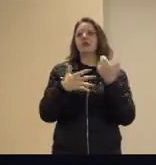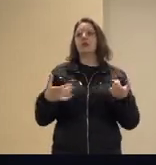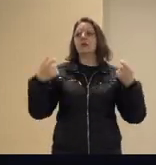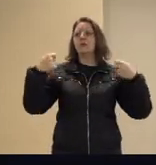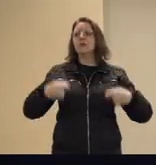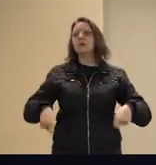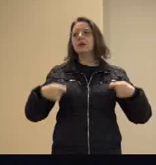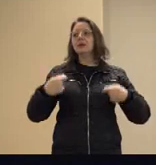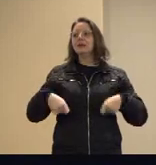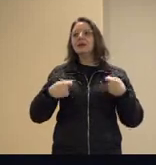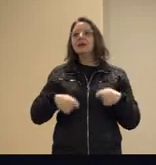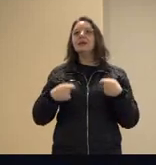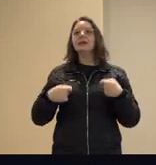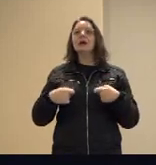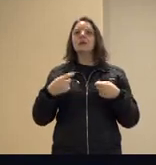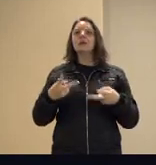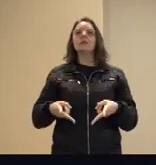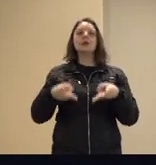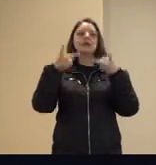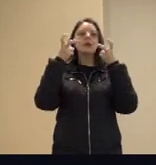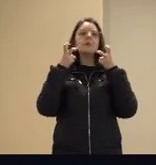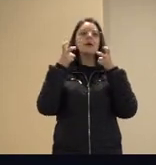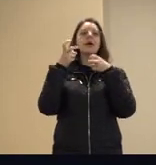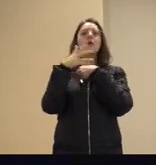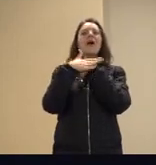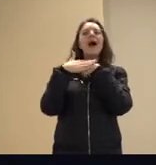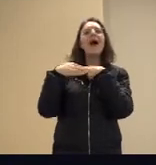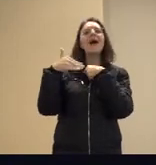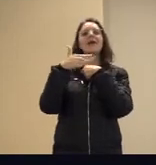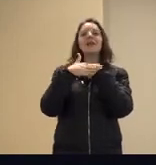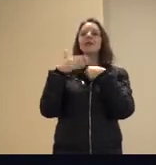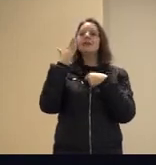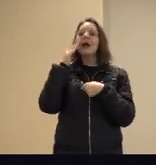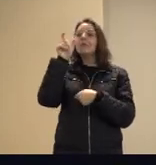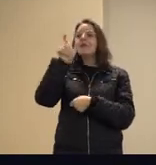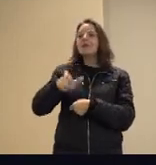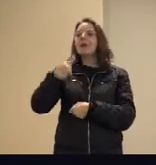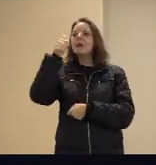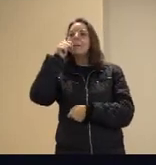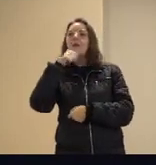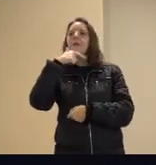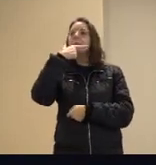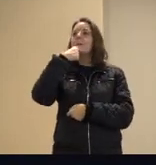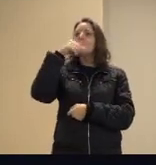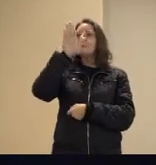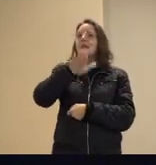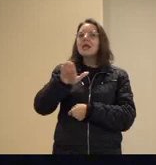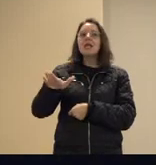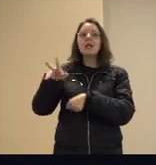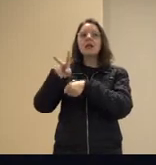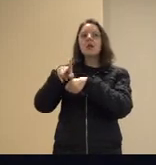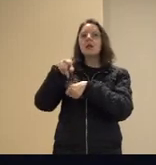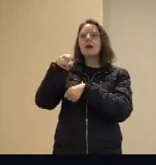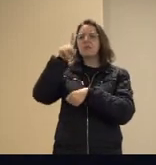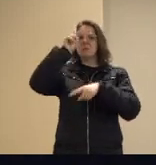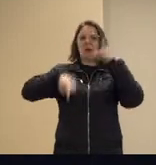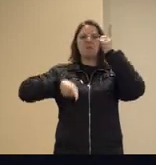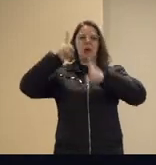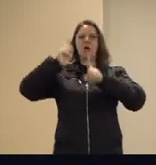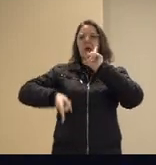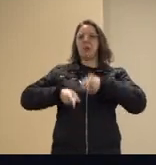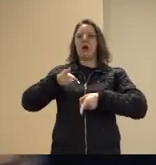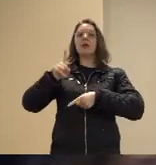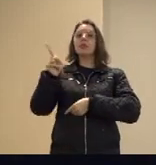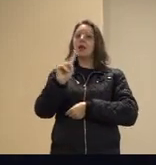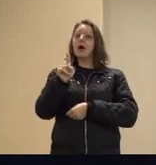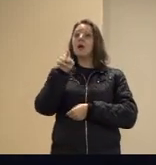precisamos olhar com ternura, olhar para o menino e a menina, não como franco-atiradores, mas aquele menino e